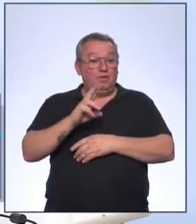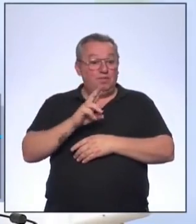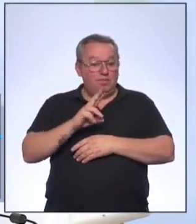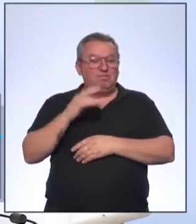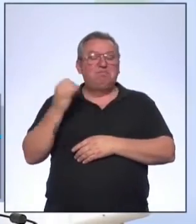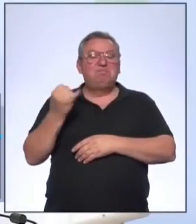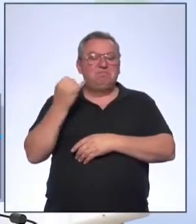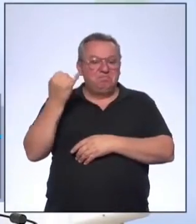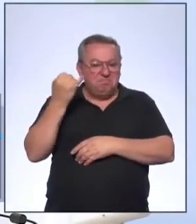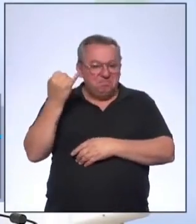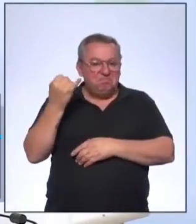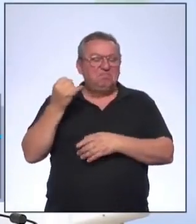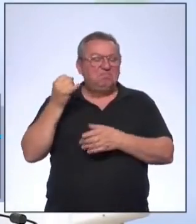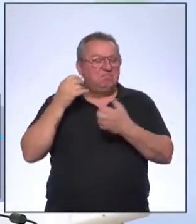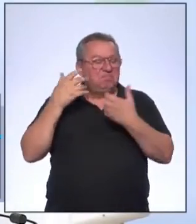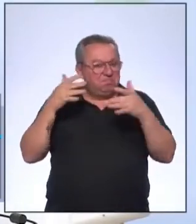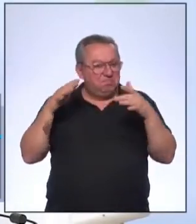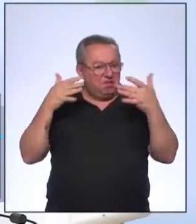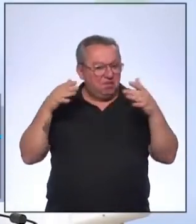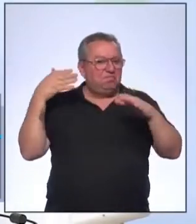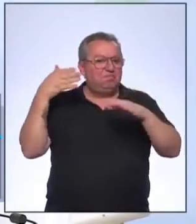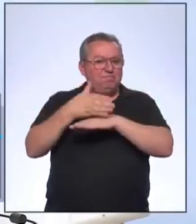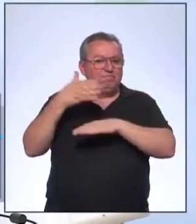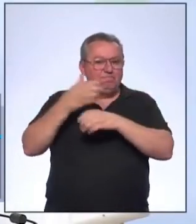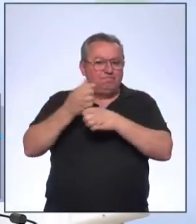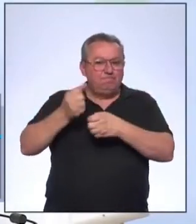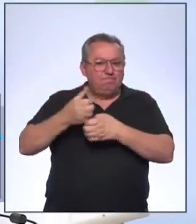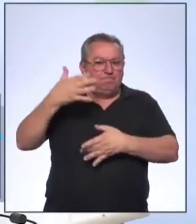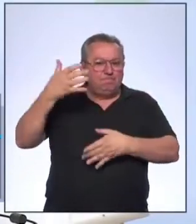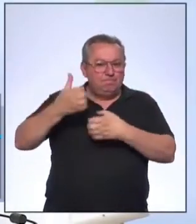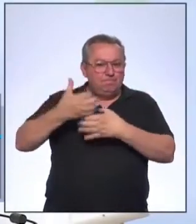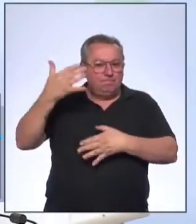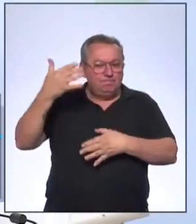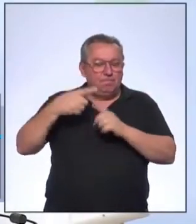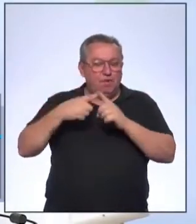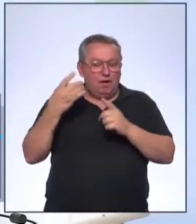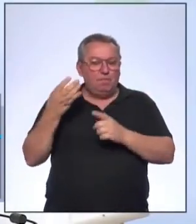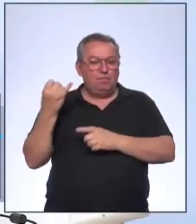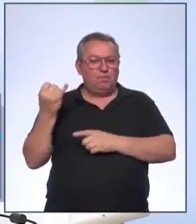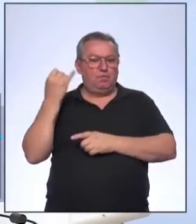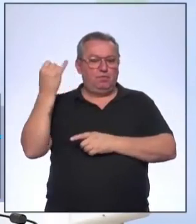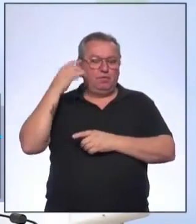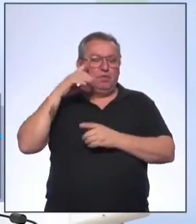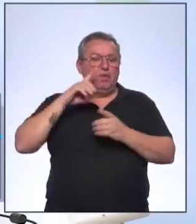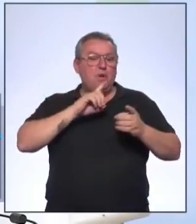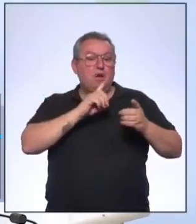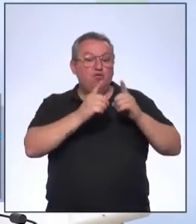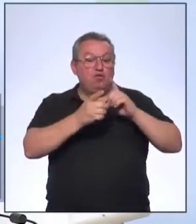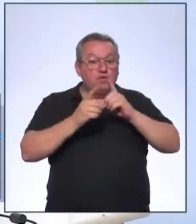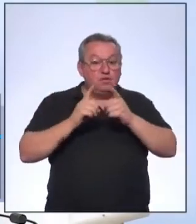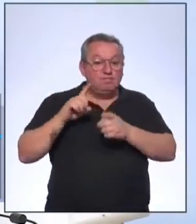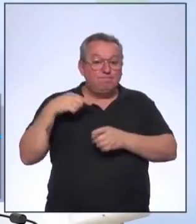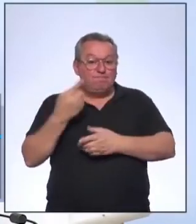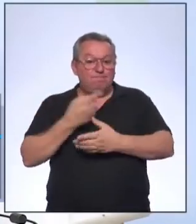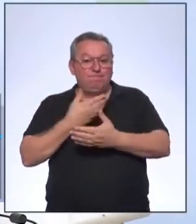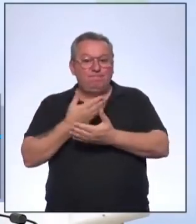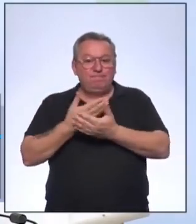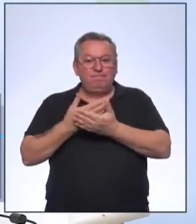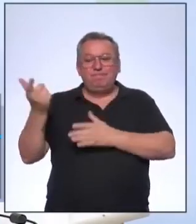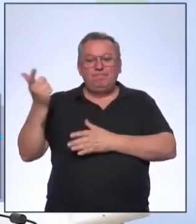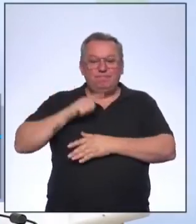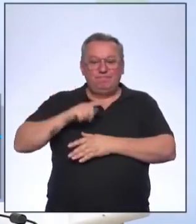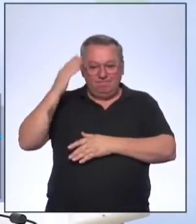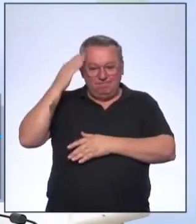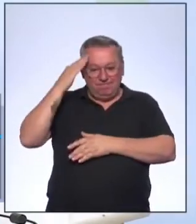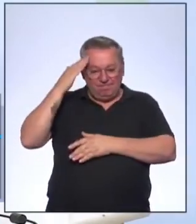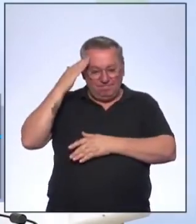que é importante. A participação de vocês aí é muito importante aí para a dinâmica da nossa aula aí e o entendimento aí de